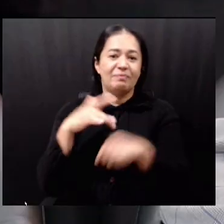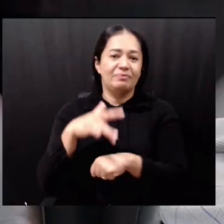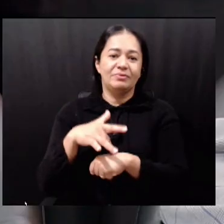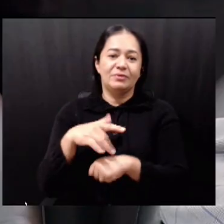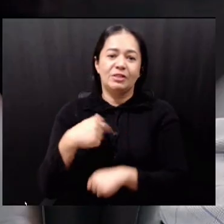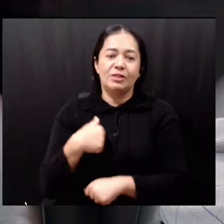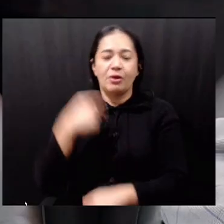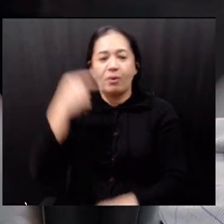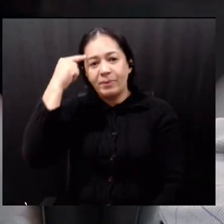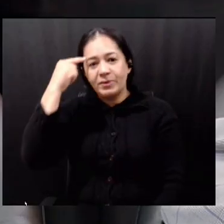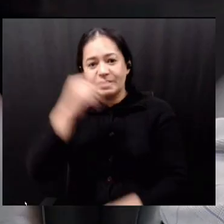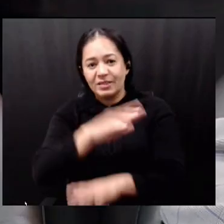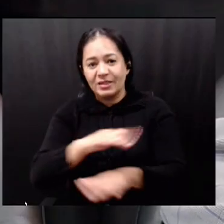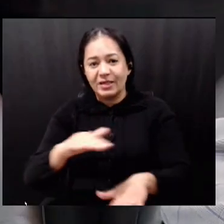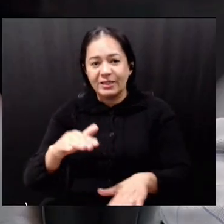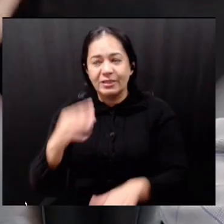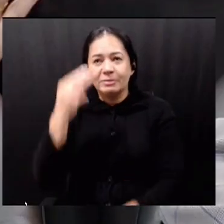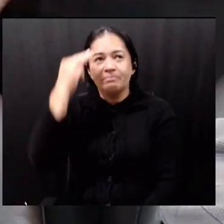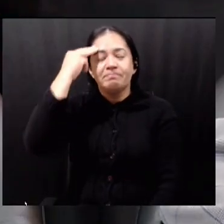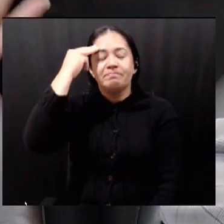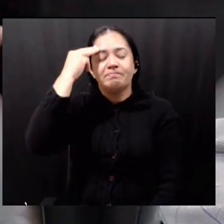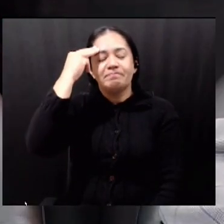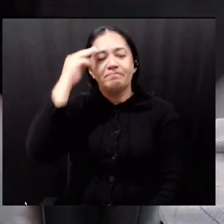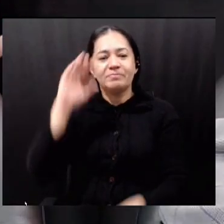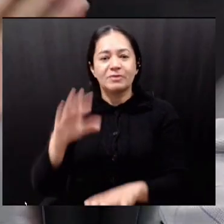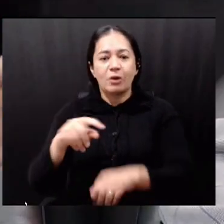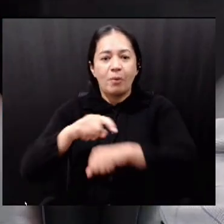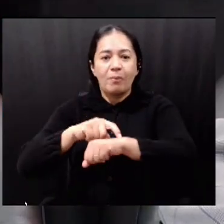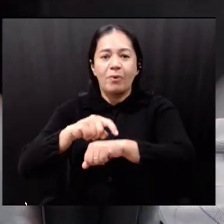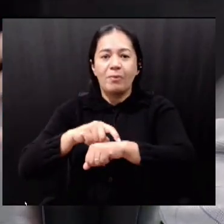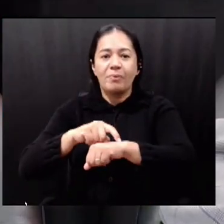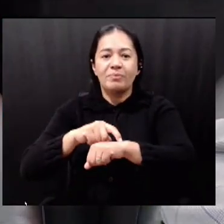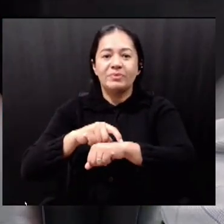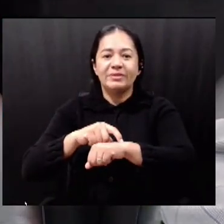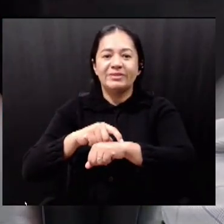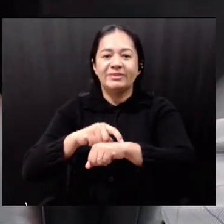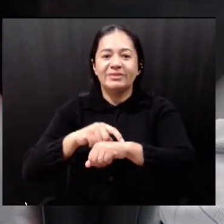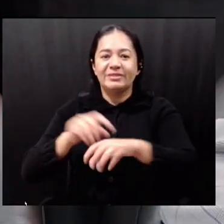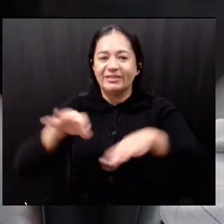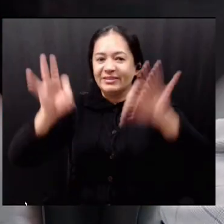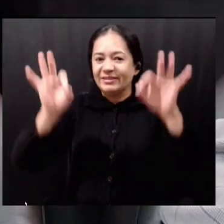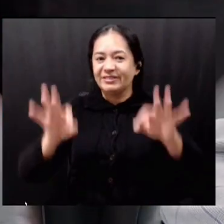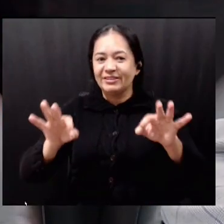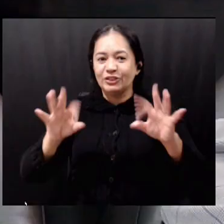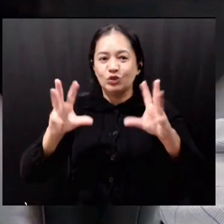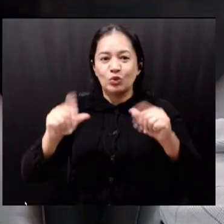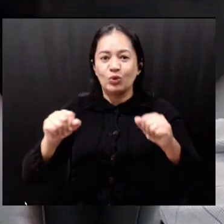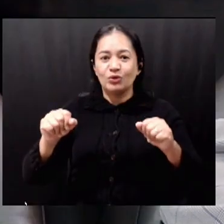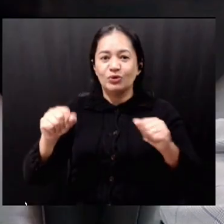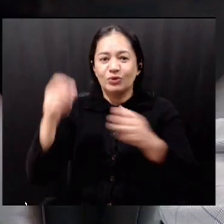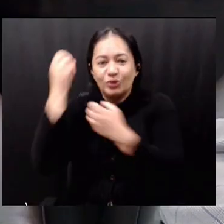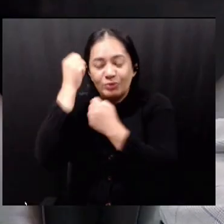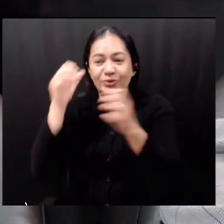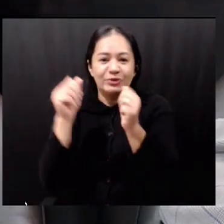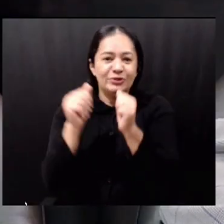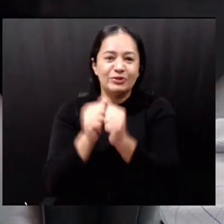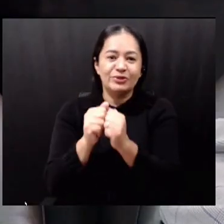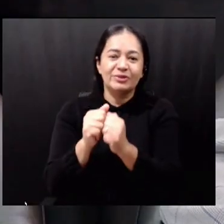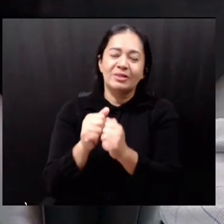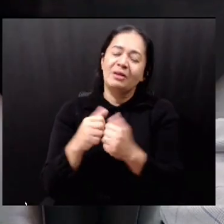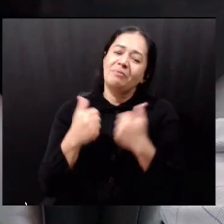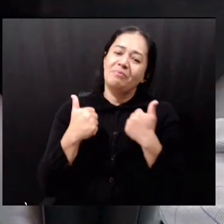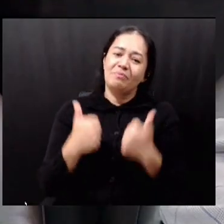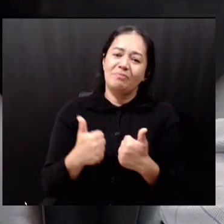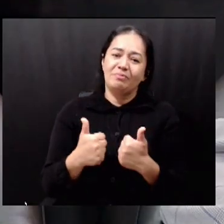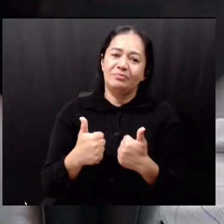ela memoriza isso. Sim. O momento ápice é colocar o colchão na sala e todo mundo dormir na sala junto. É uma delícia, entendeu? é verdade. Então, assim, é uma coisa